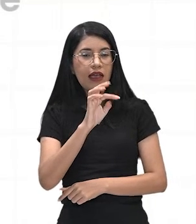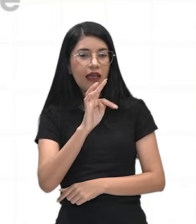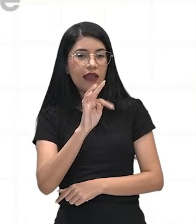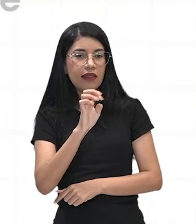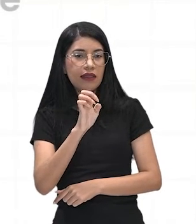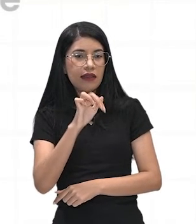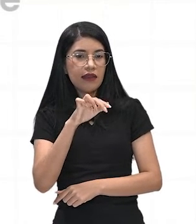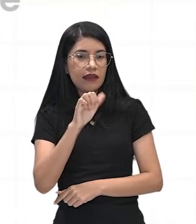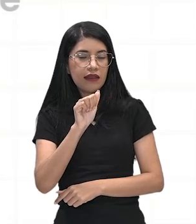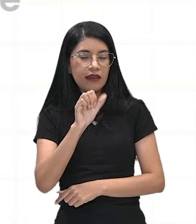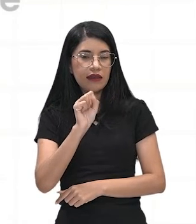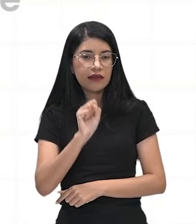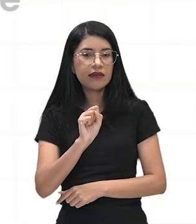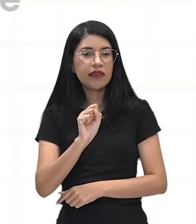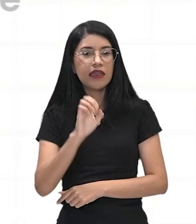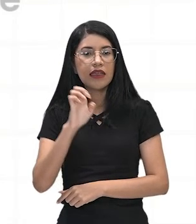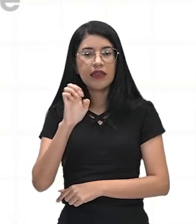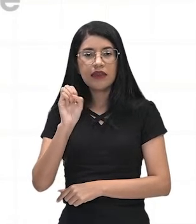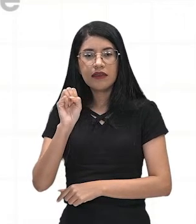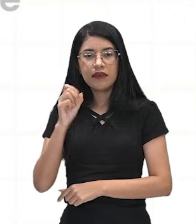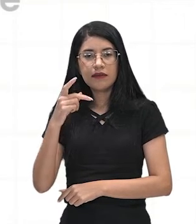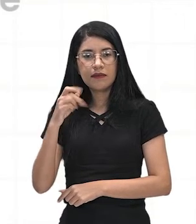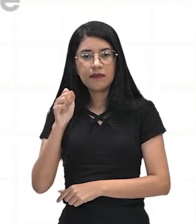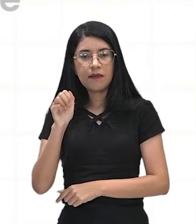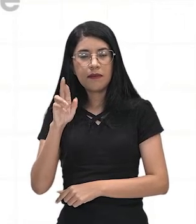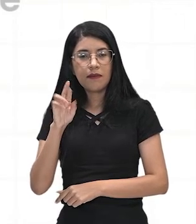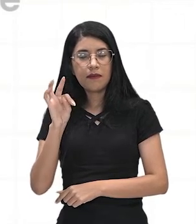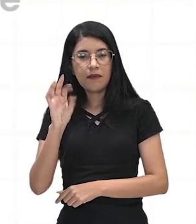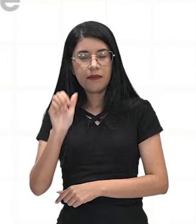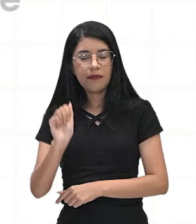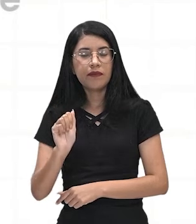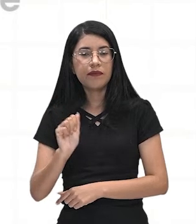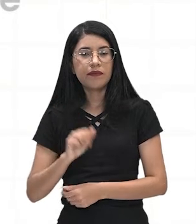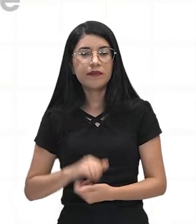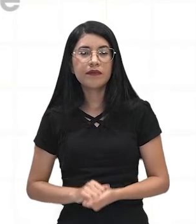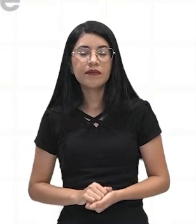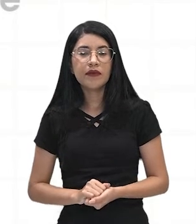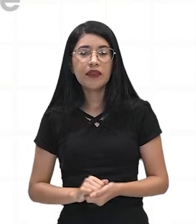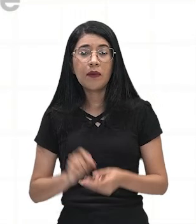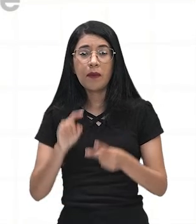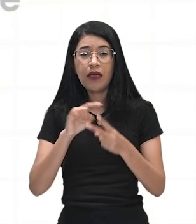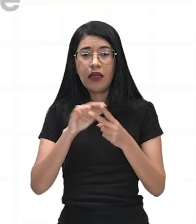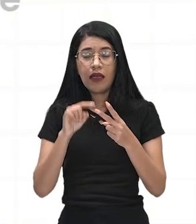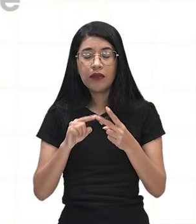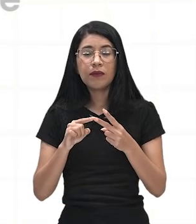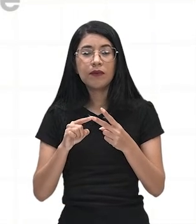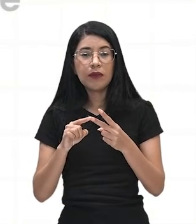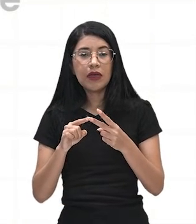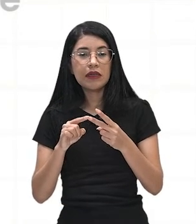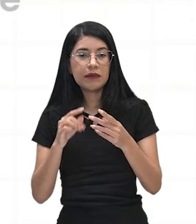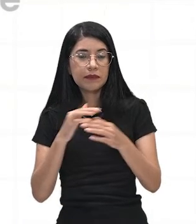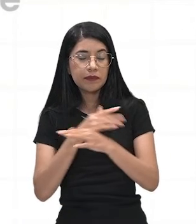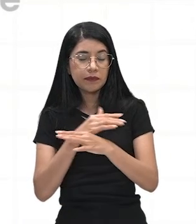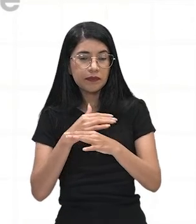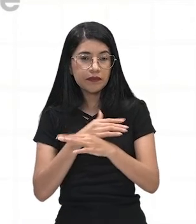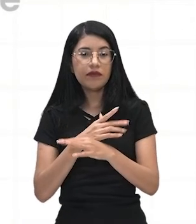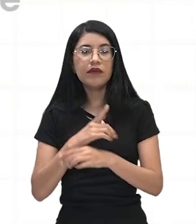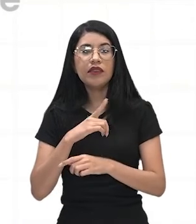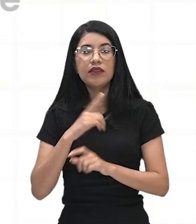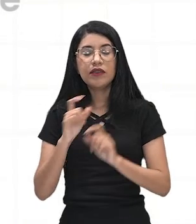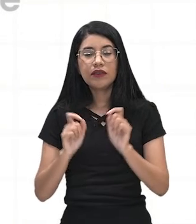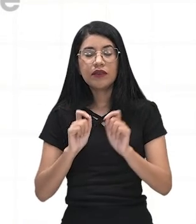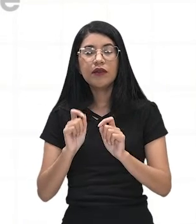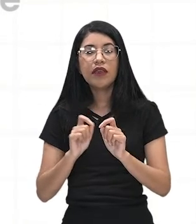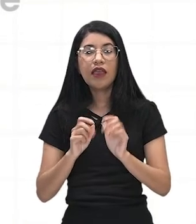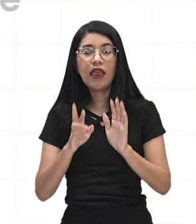Grécia Antiga. E isso, às vezes, é bastante significativo. Por quê? Cada cidade-estado grega tinha suas